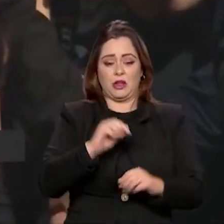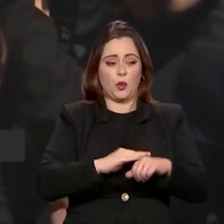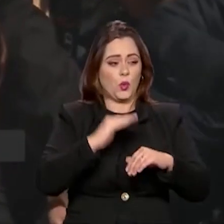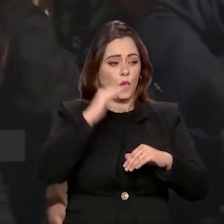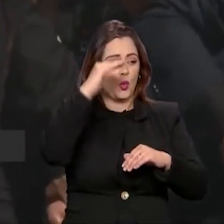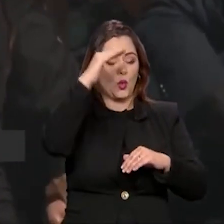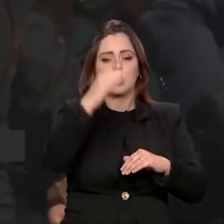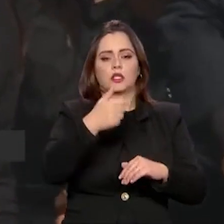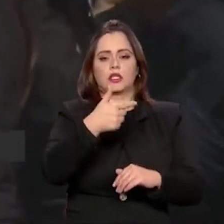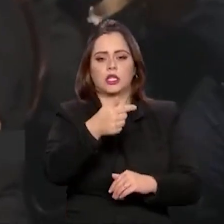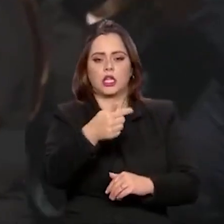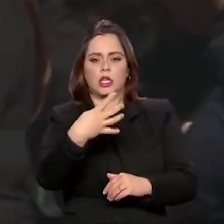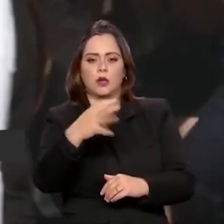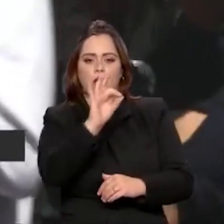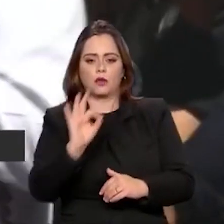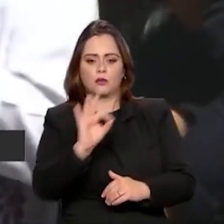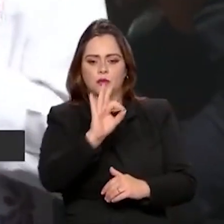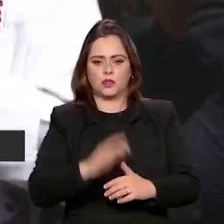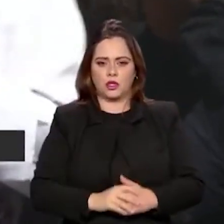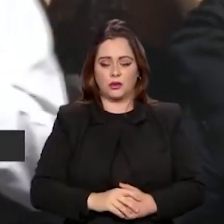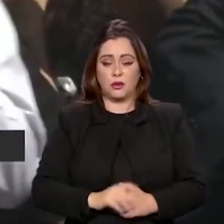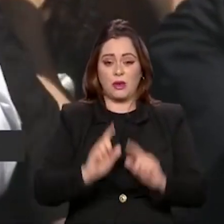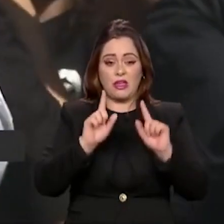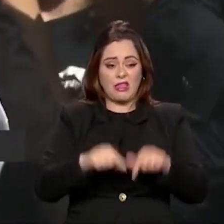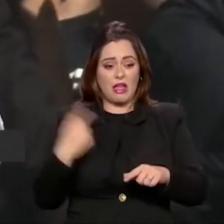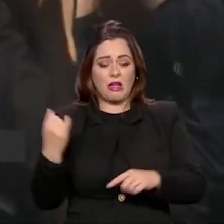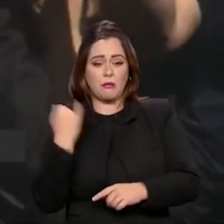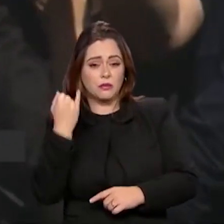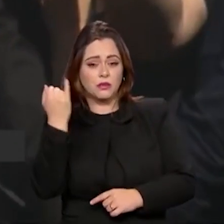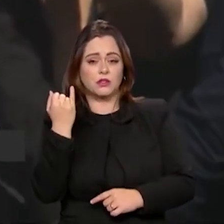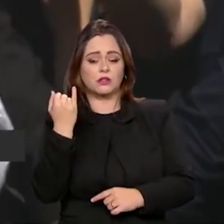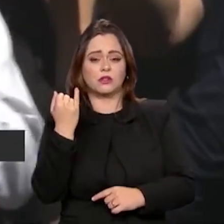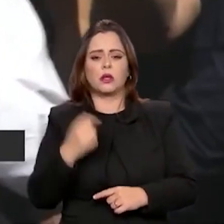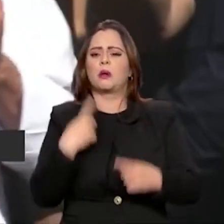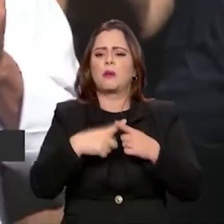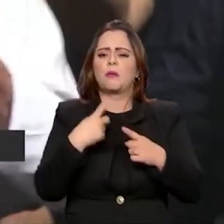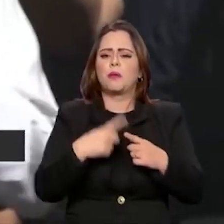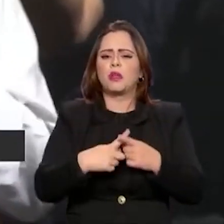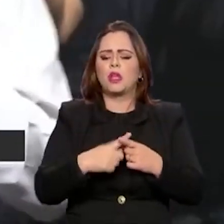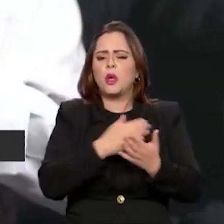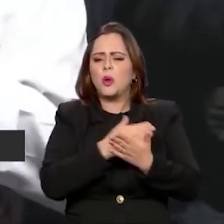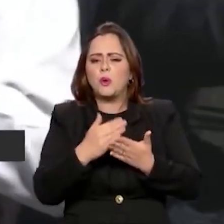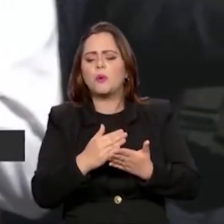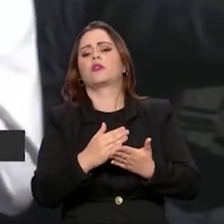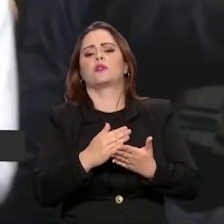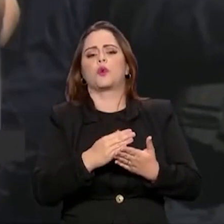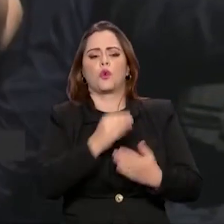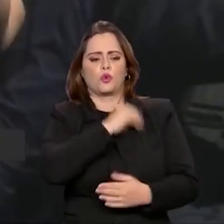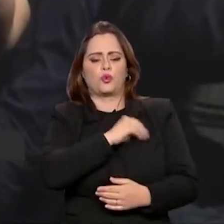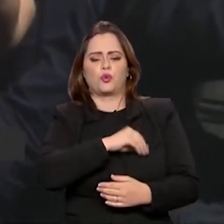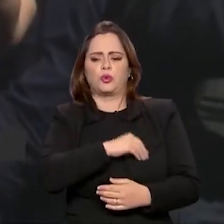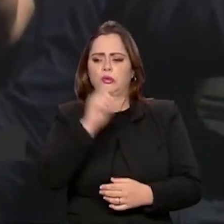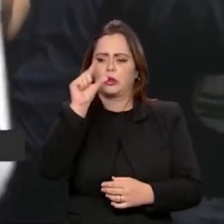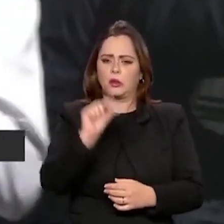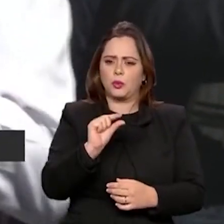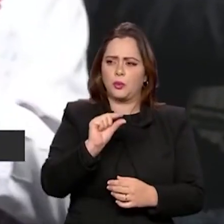74%. E essa é uma coisa extremamente importante, porque quando o salário mínimo aumenta, quem